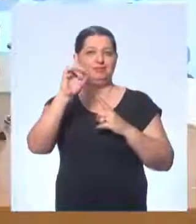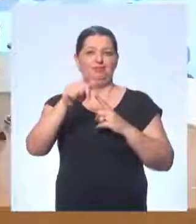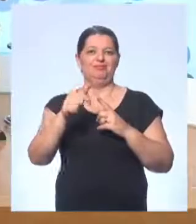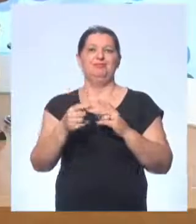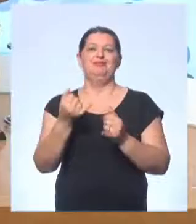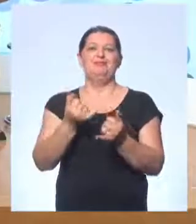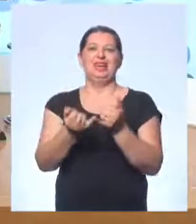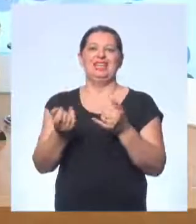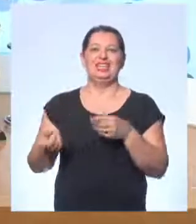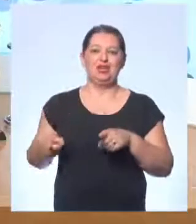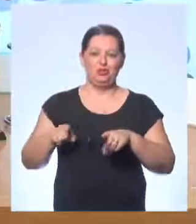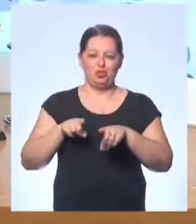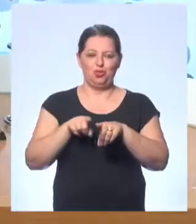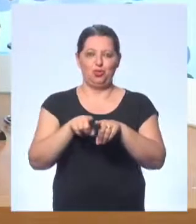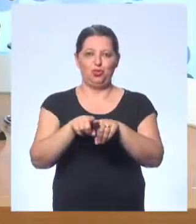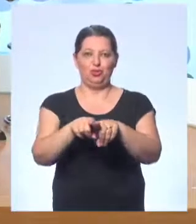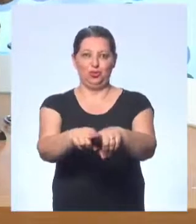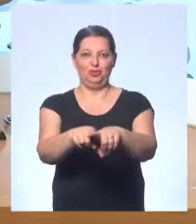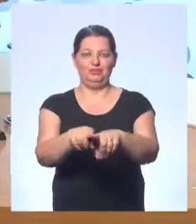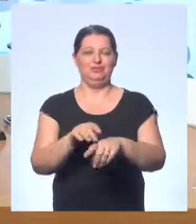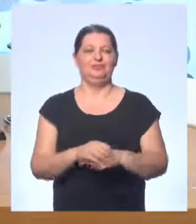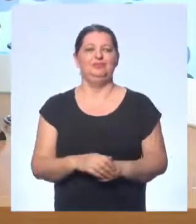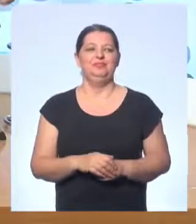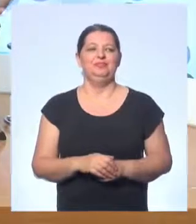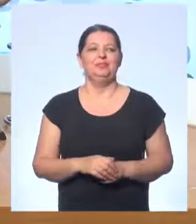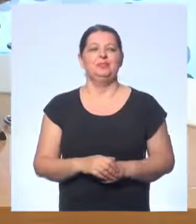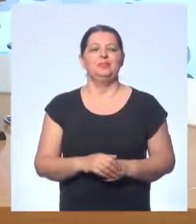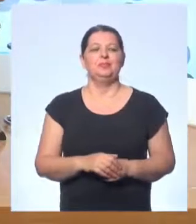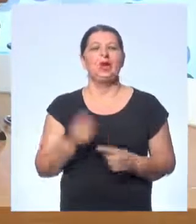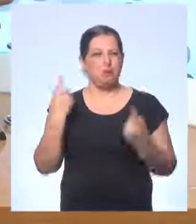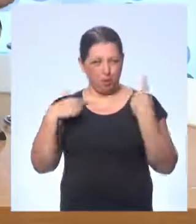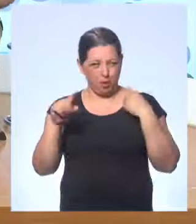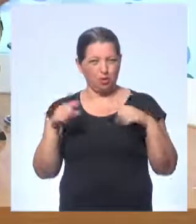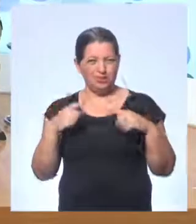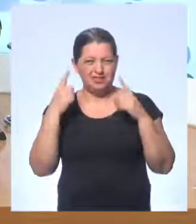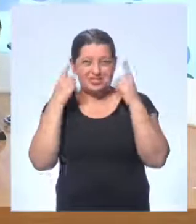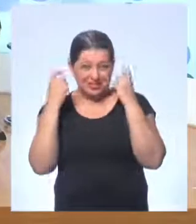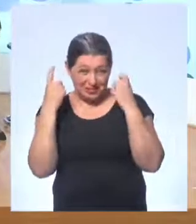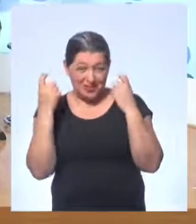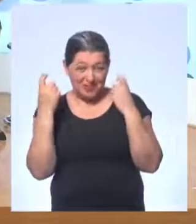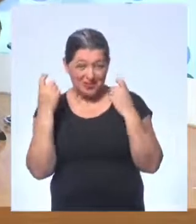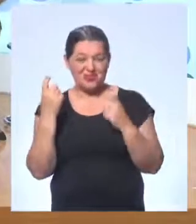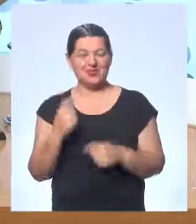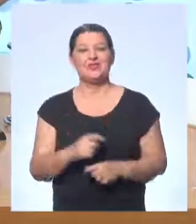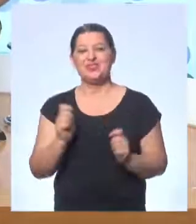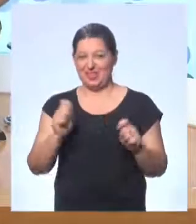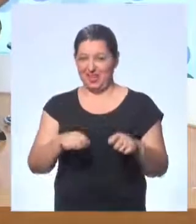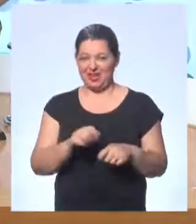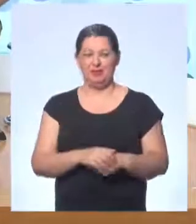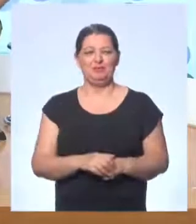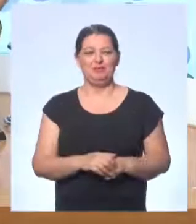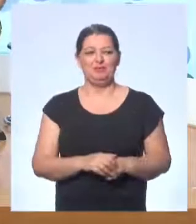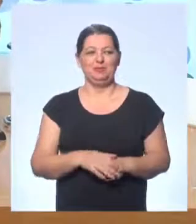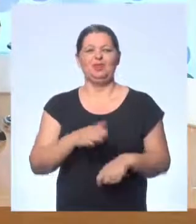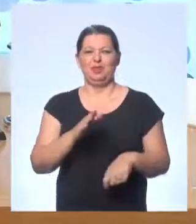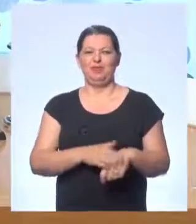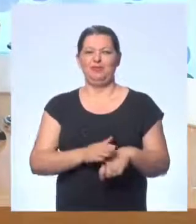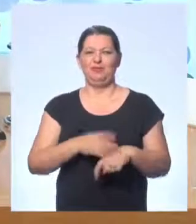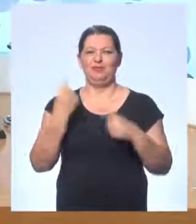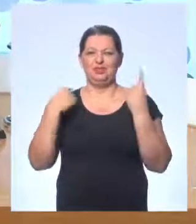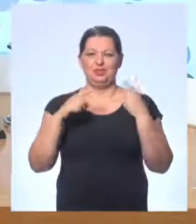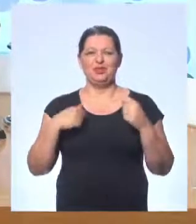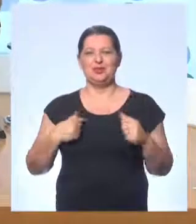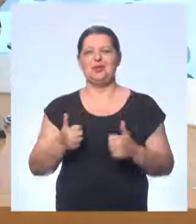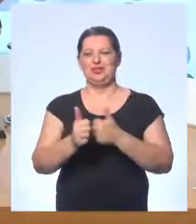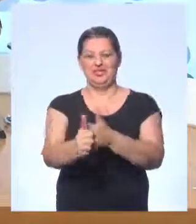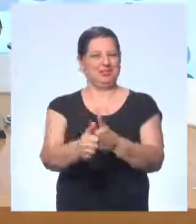em paralelo, né? Você quer despedir com o som? Vamos lá. Com o ruído? Vamos fazer um ruído. Faz um ruído aí que eu vou na sua onda aí.